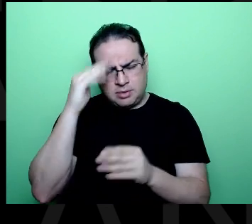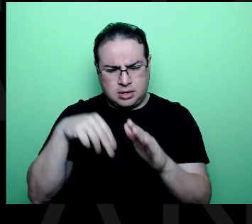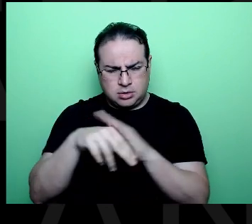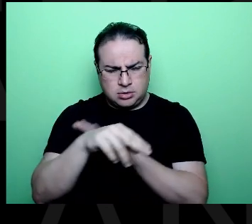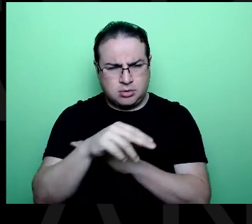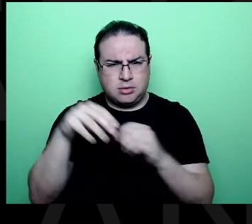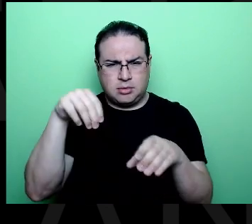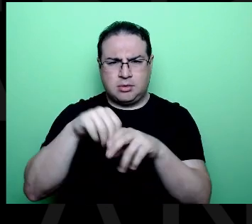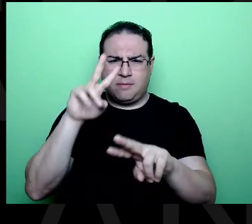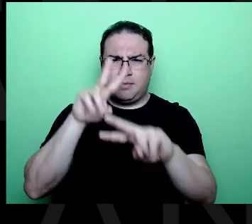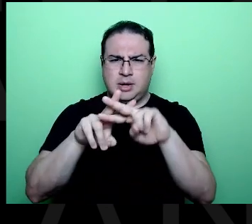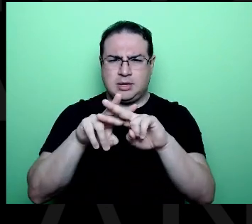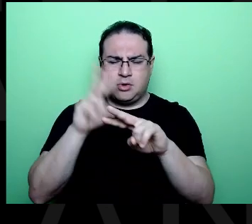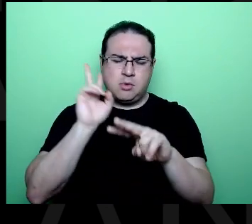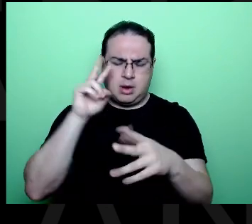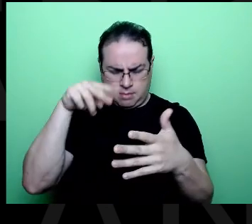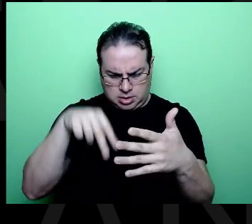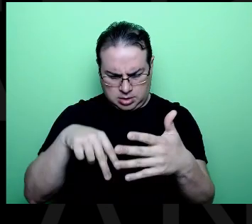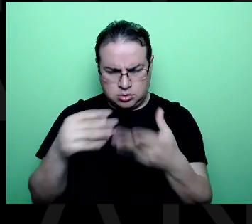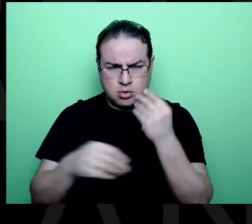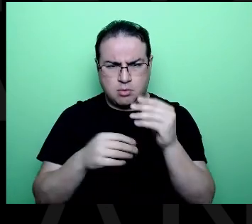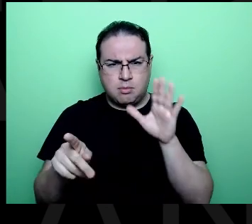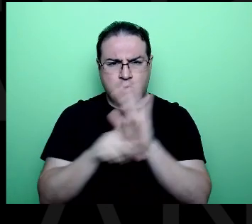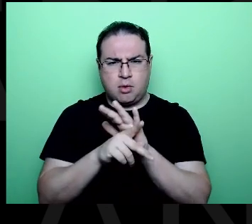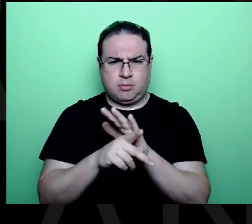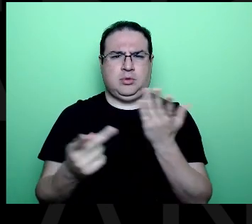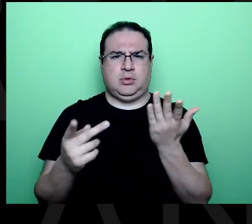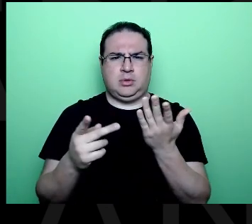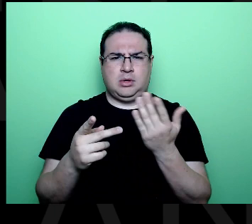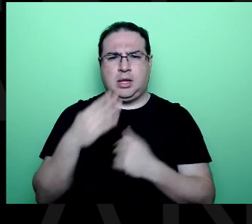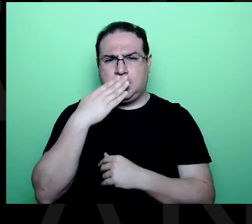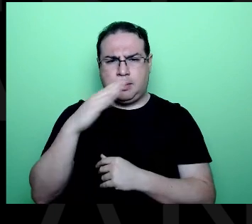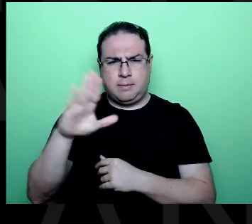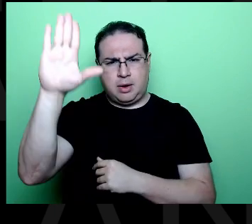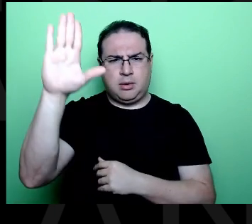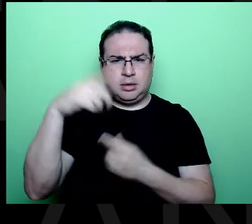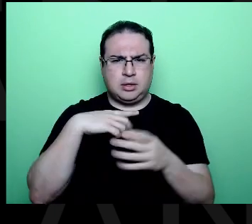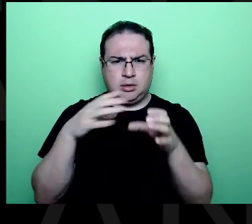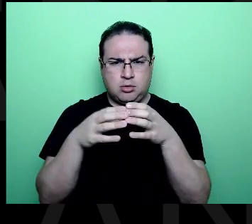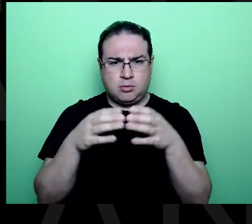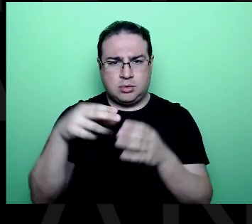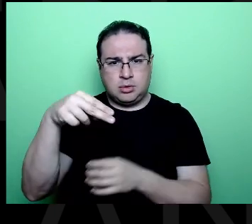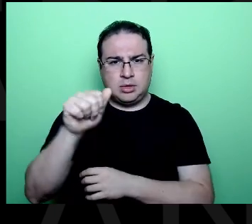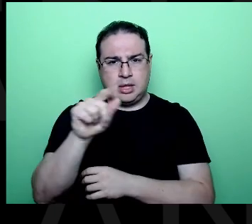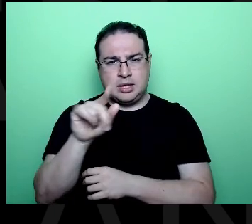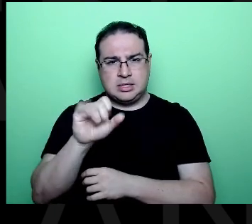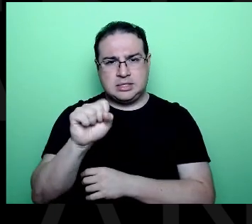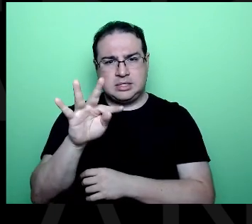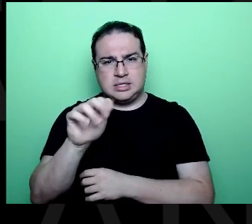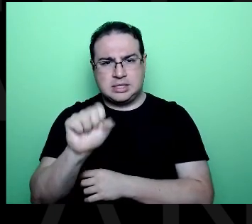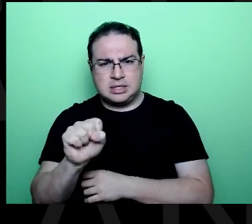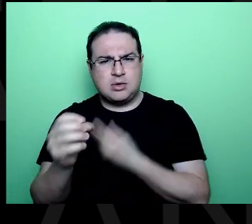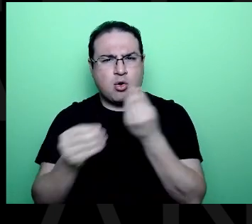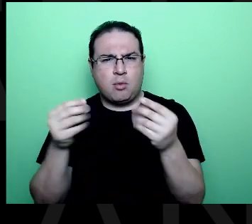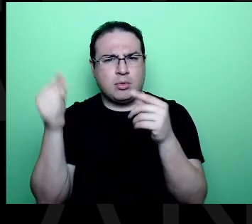olhou para baixo? Lá na cadeia, lá no dos nazistas. Obviamente, ele entendia a